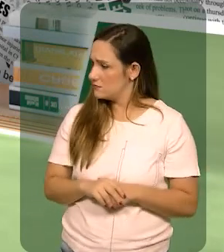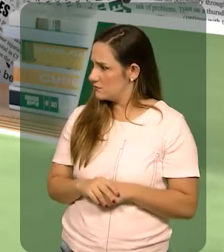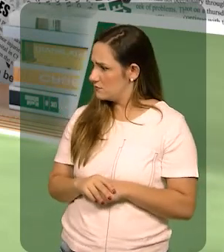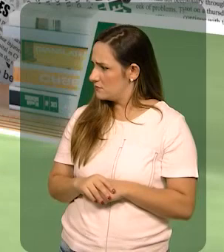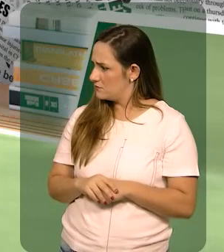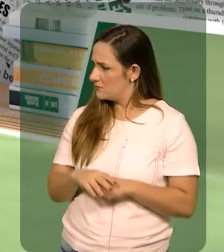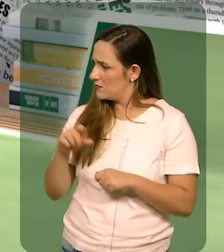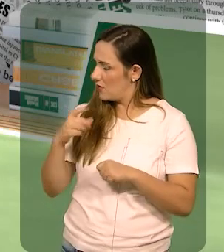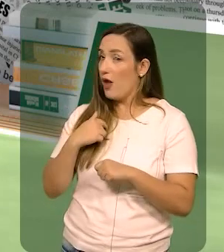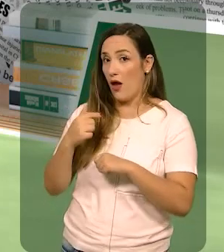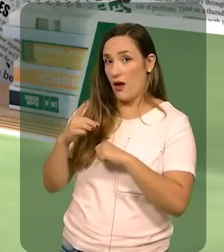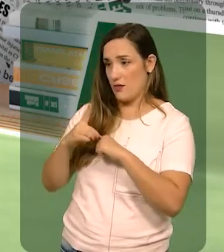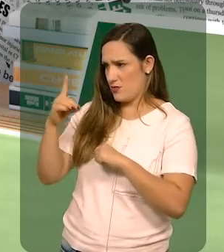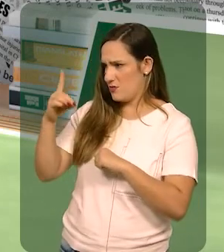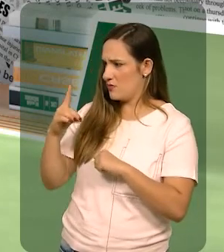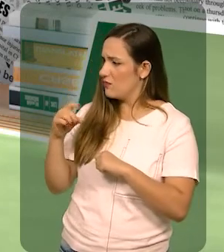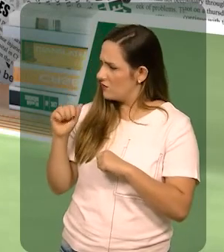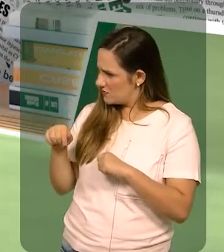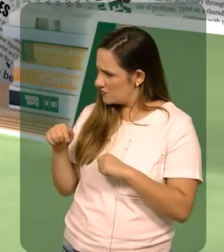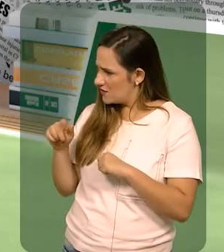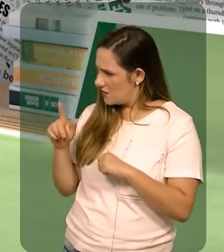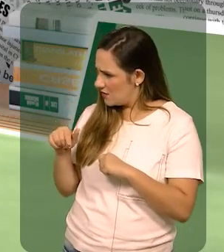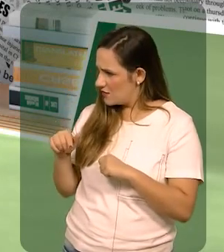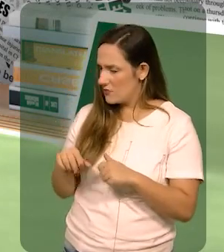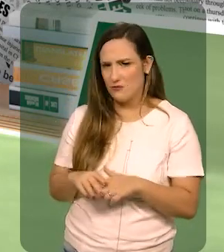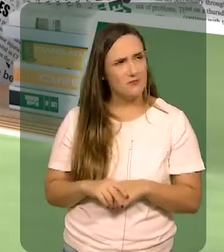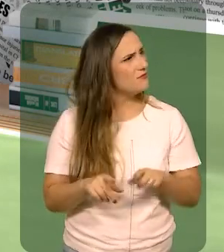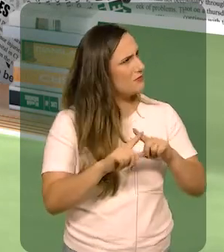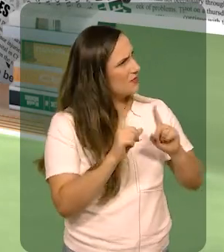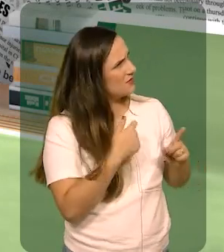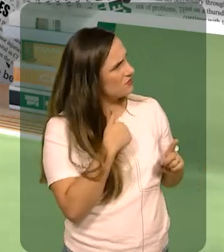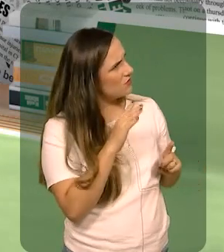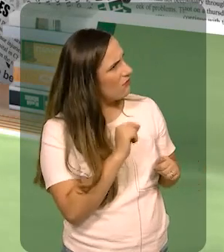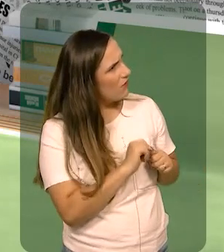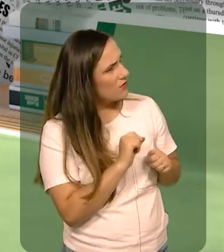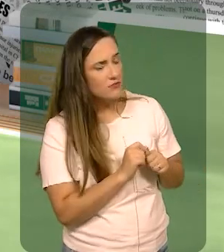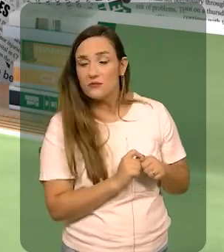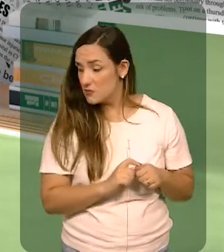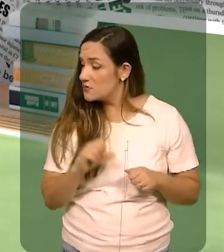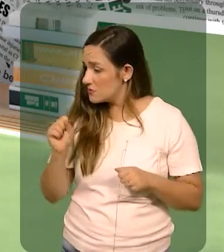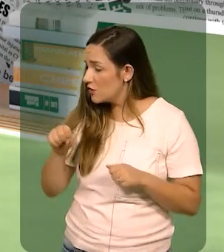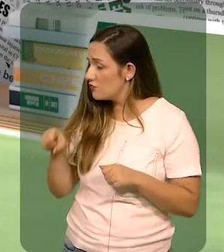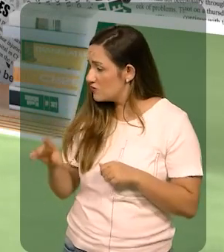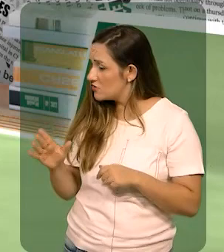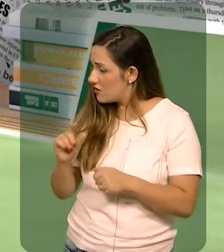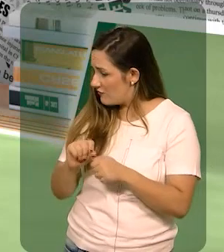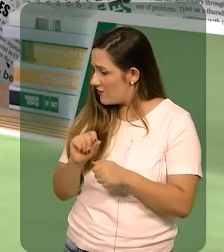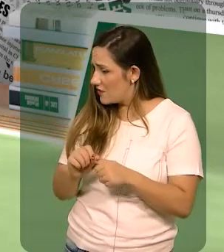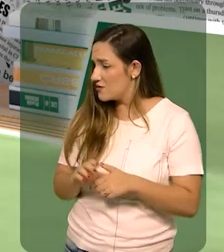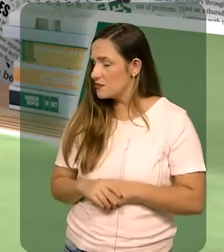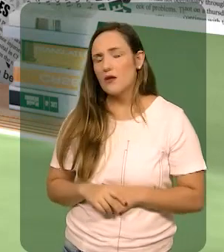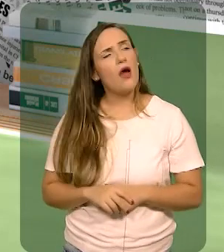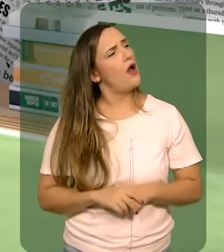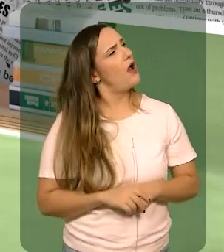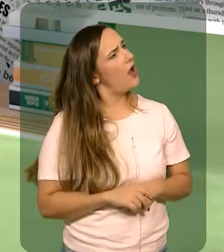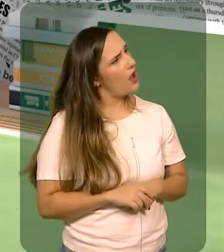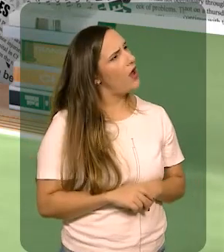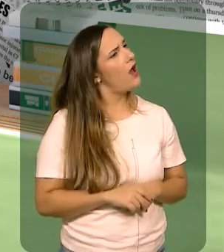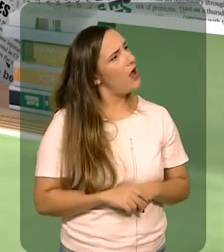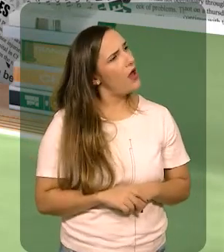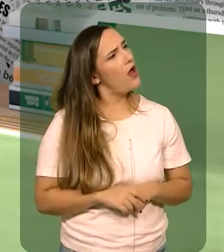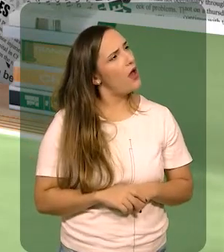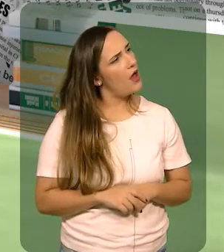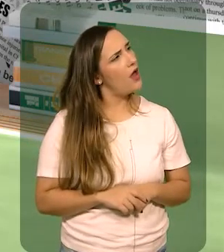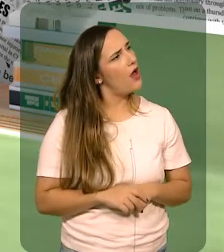educomunicação? Tanto é que ela é doutora nisso, falei, o que é educomunicação? É isso, aquilo. Mas eu já faço isso. Você já faz, ela falou. Isso é